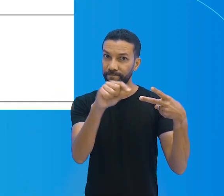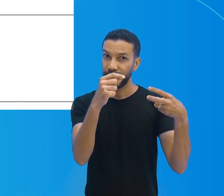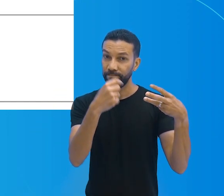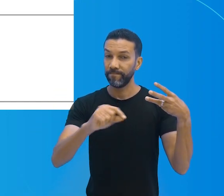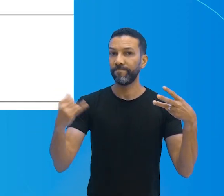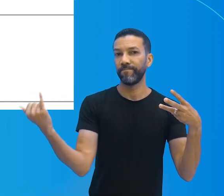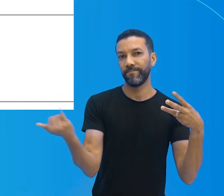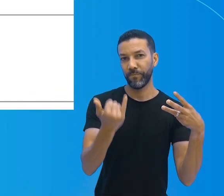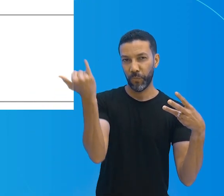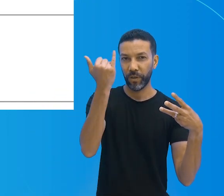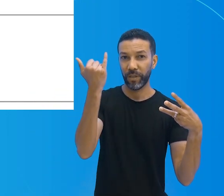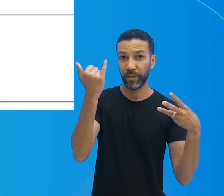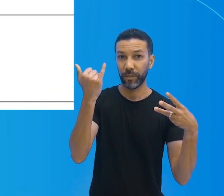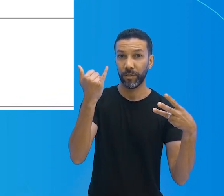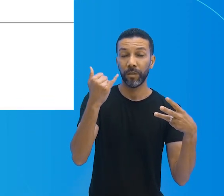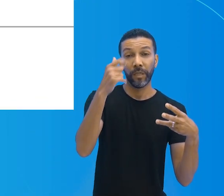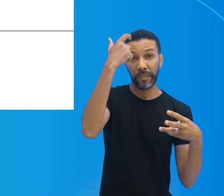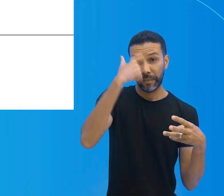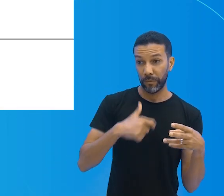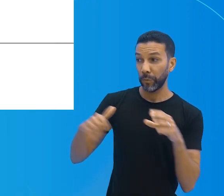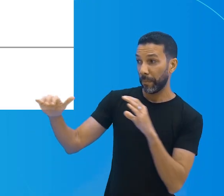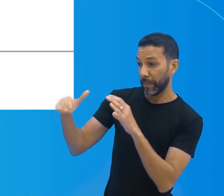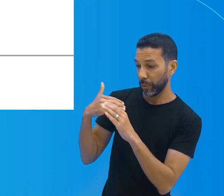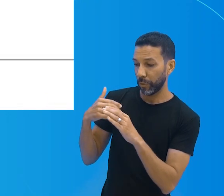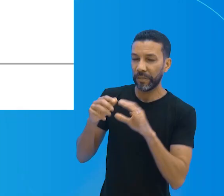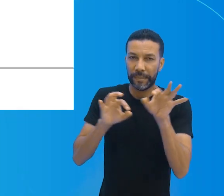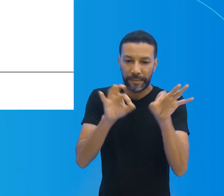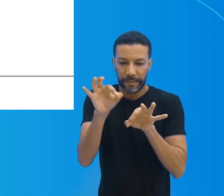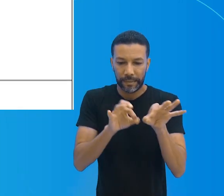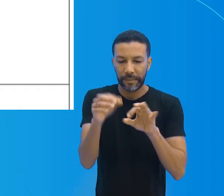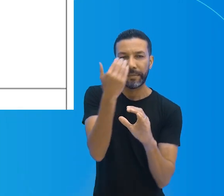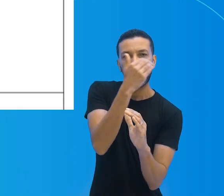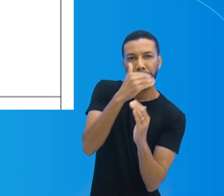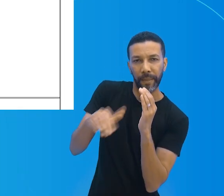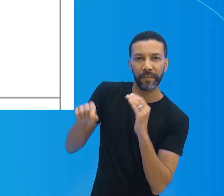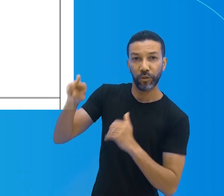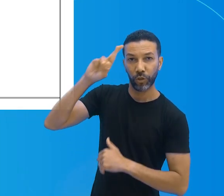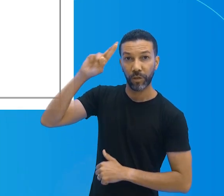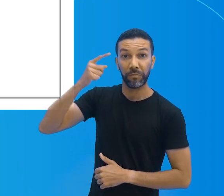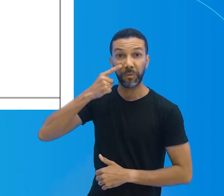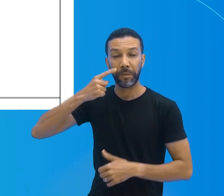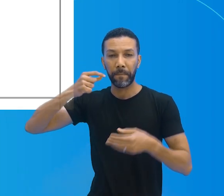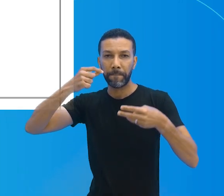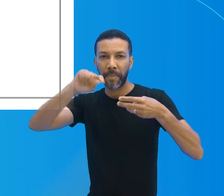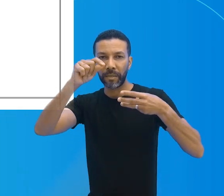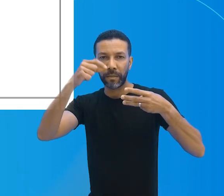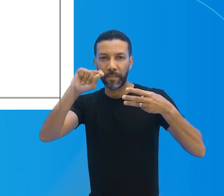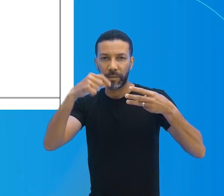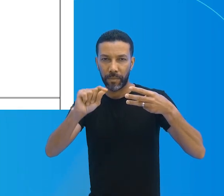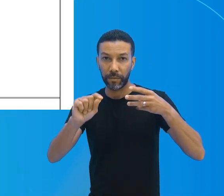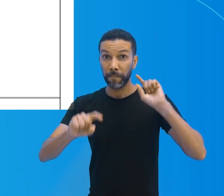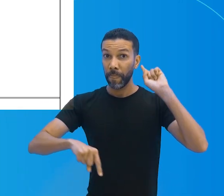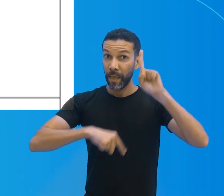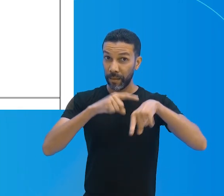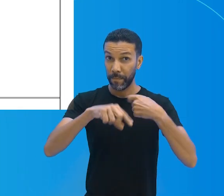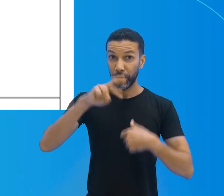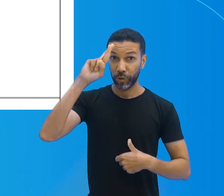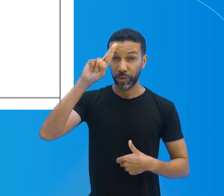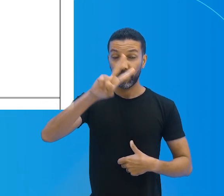deve novamente finalizar para o chefe poder enxergar essa entrega. Na sequência, o chefe